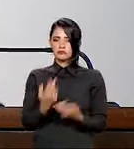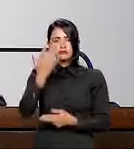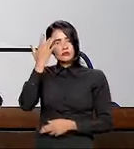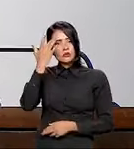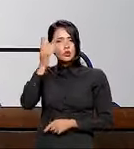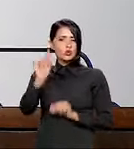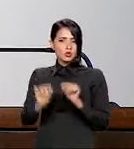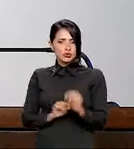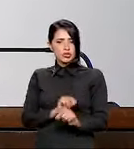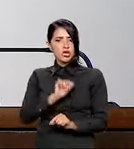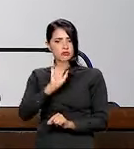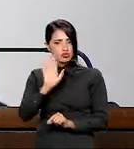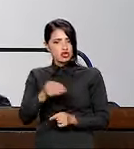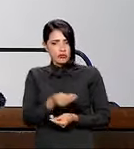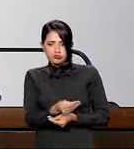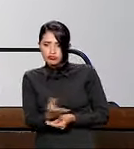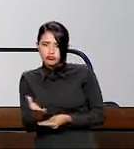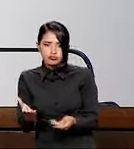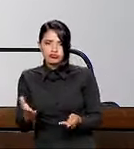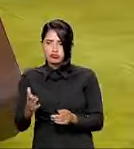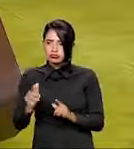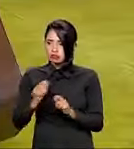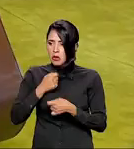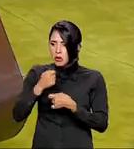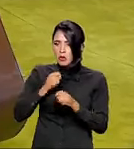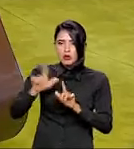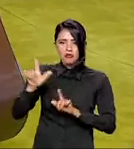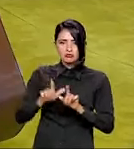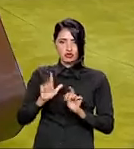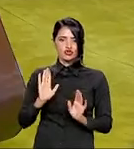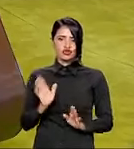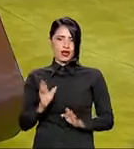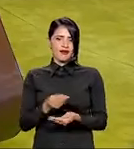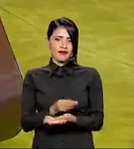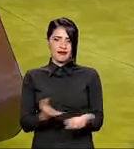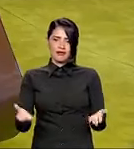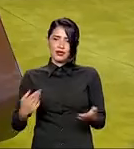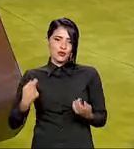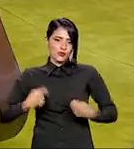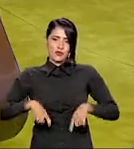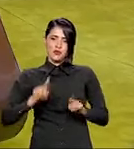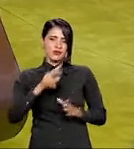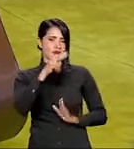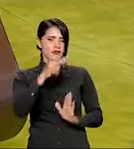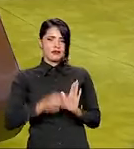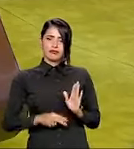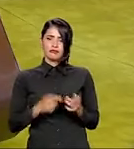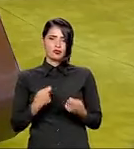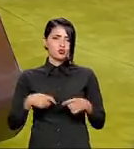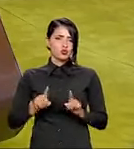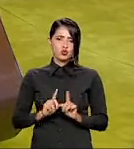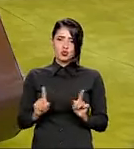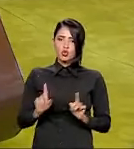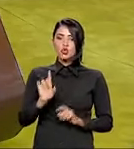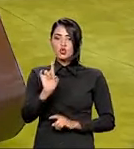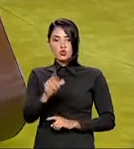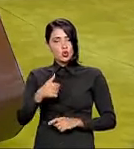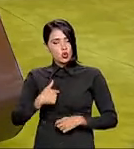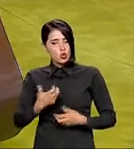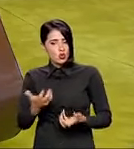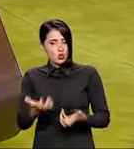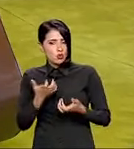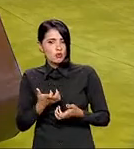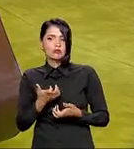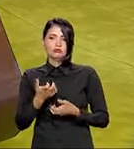foi distribuída à imprensa, já foi, portanto, não é necessário que eu leia. Só gostaria